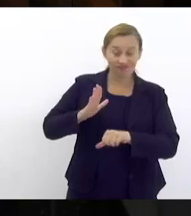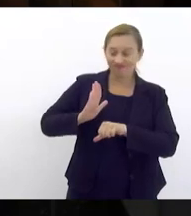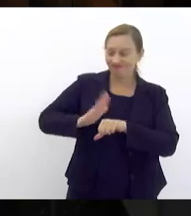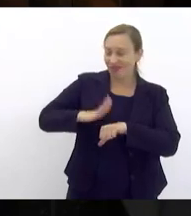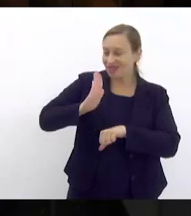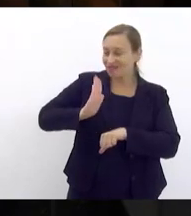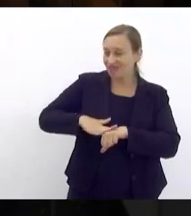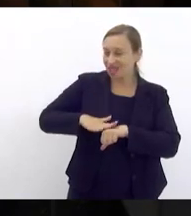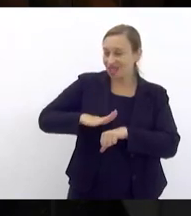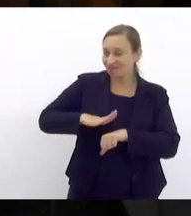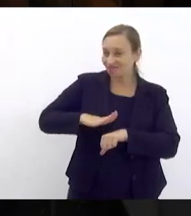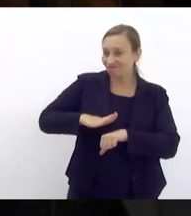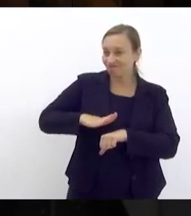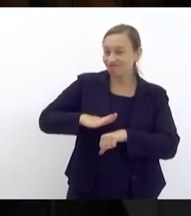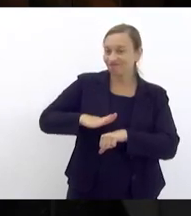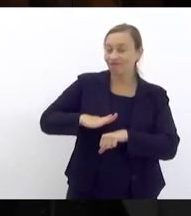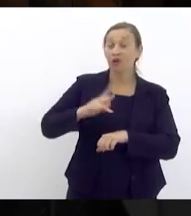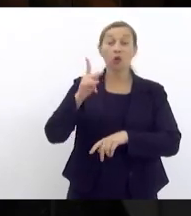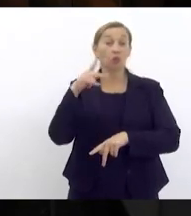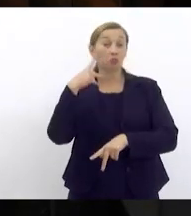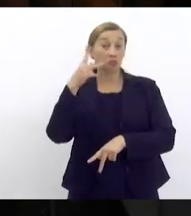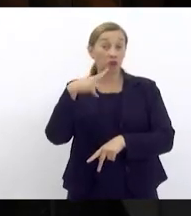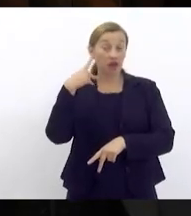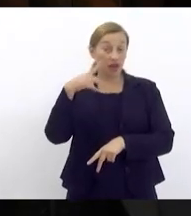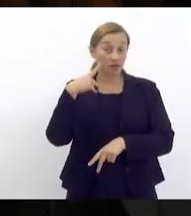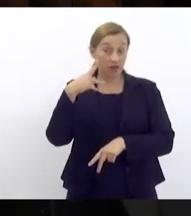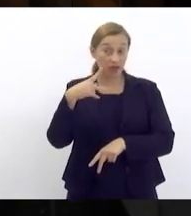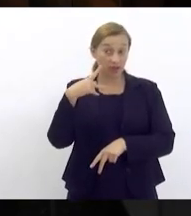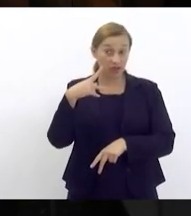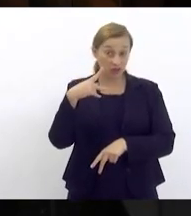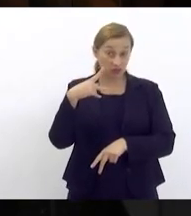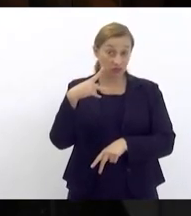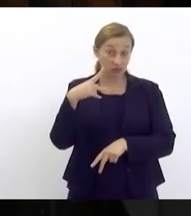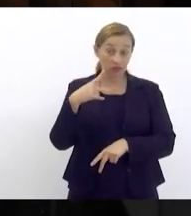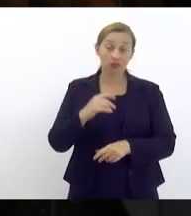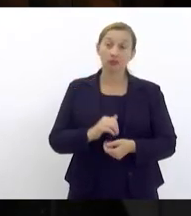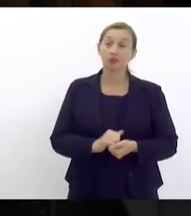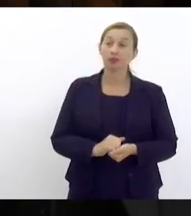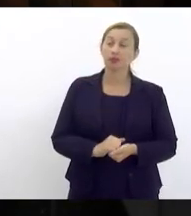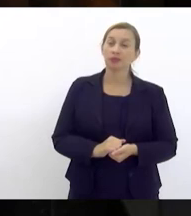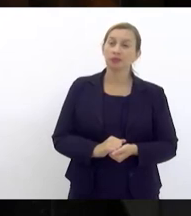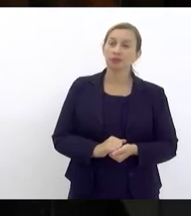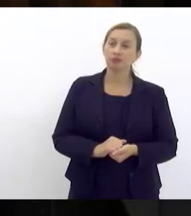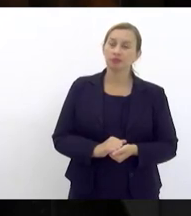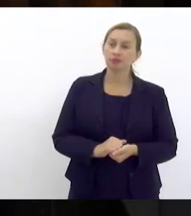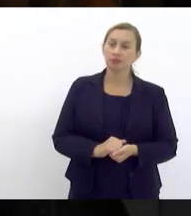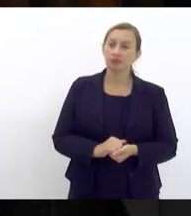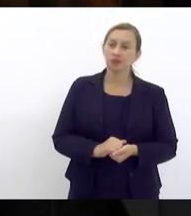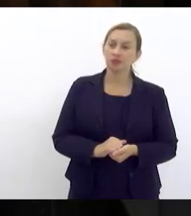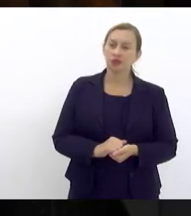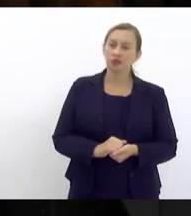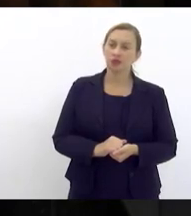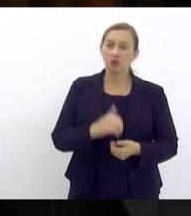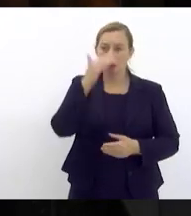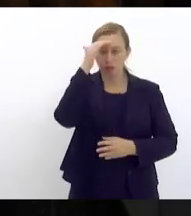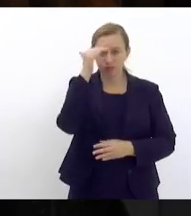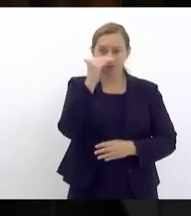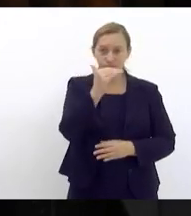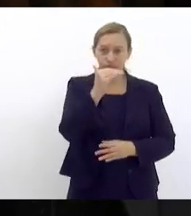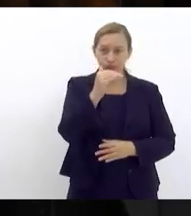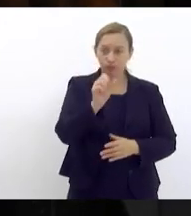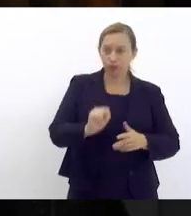mais o Parlamento se submete ao poder executivo